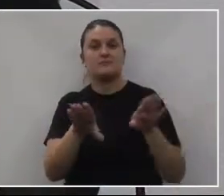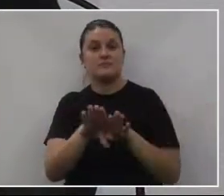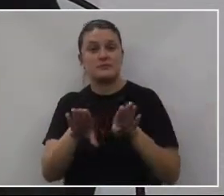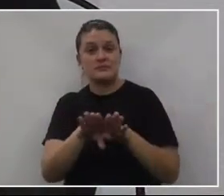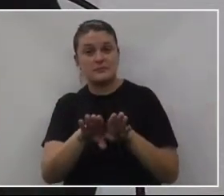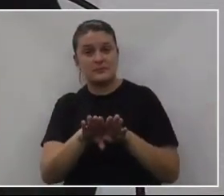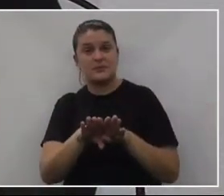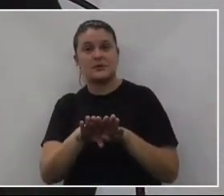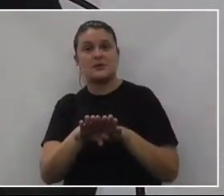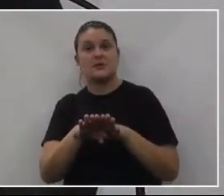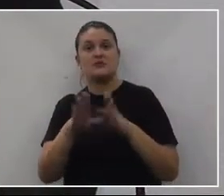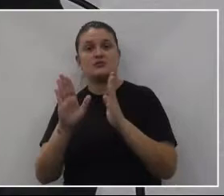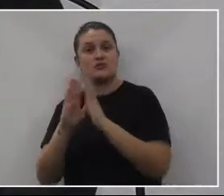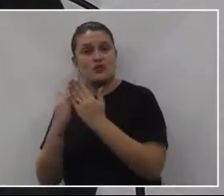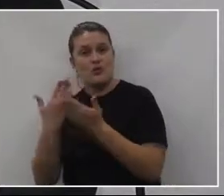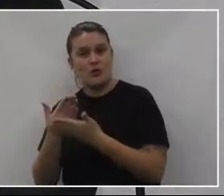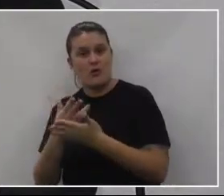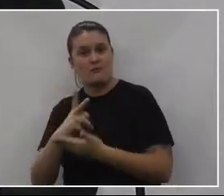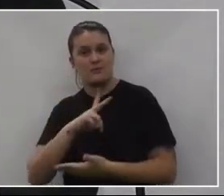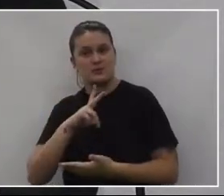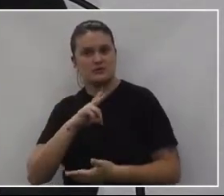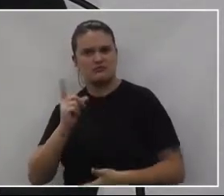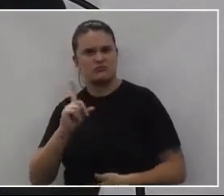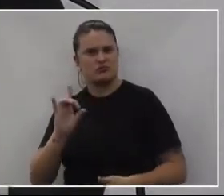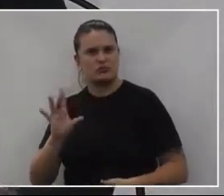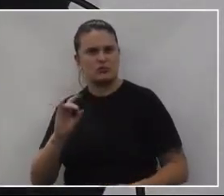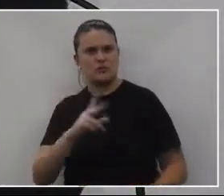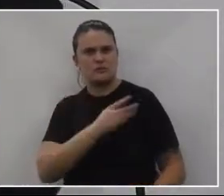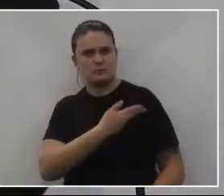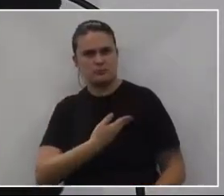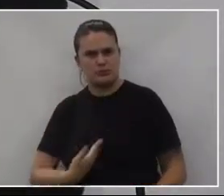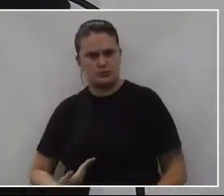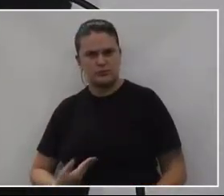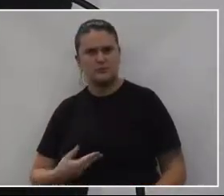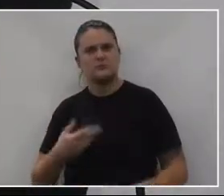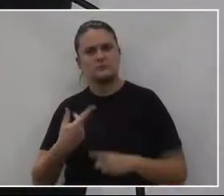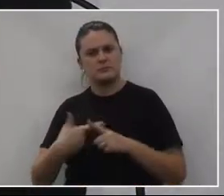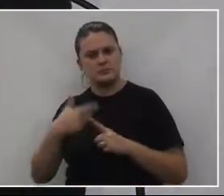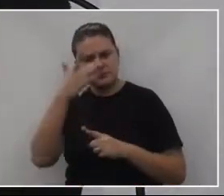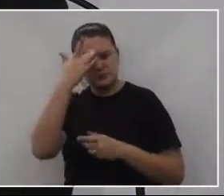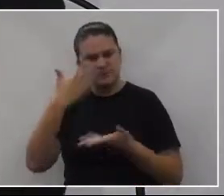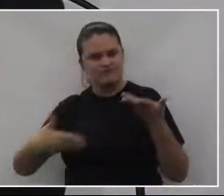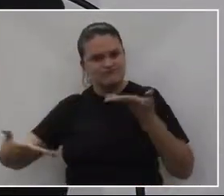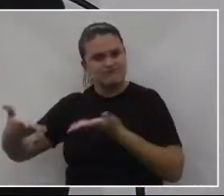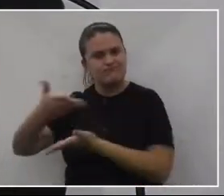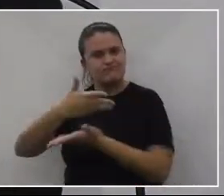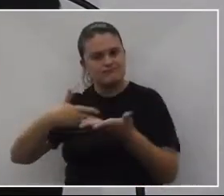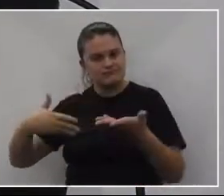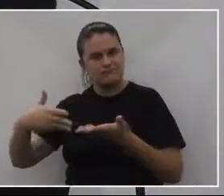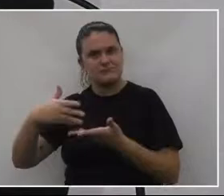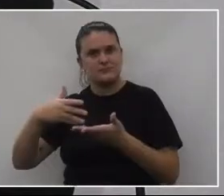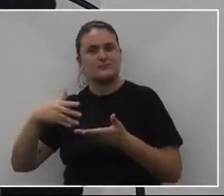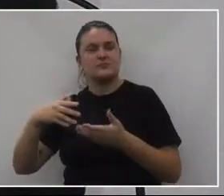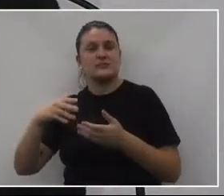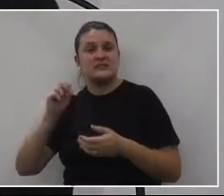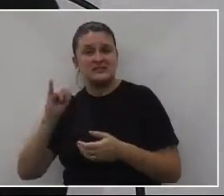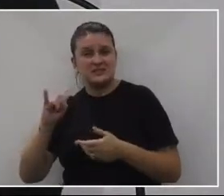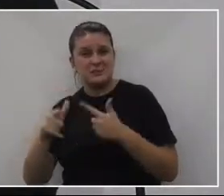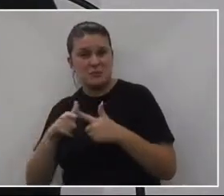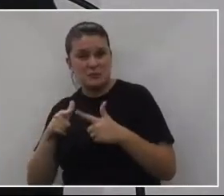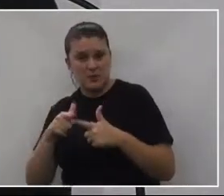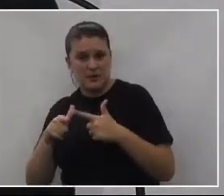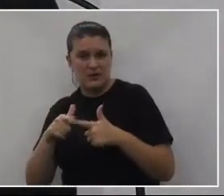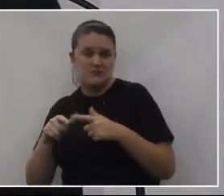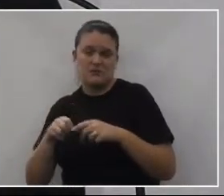da rede particular, não só da rede pública, porque são pessoas que vão conviver e vão causar prejuízos, inclusive econômicos, para